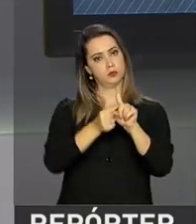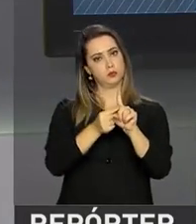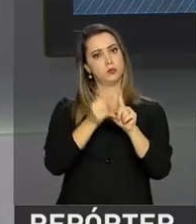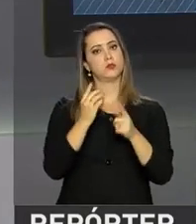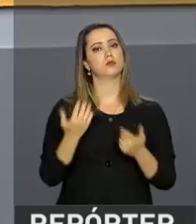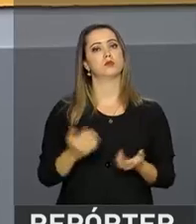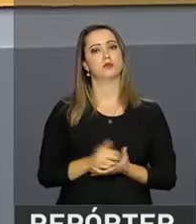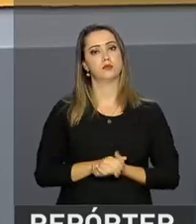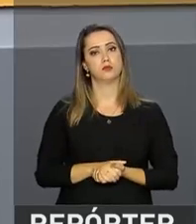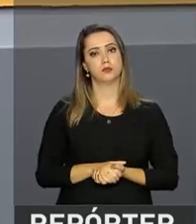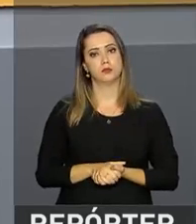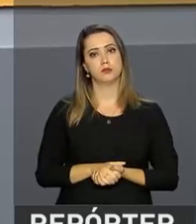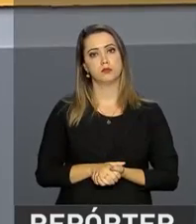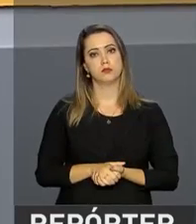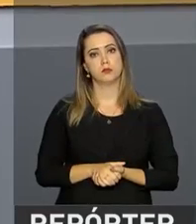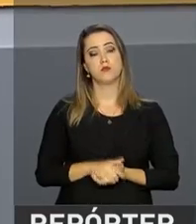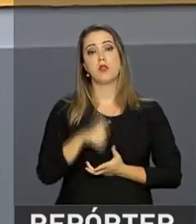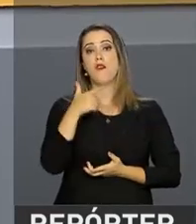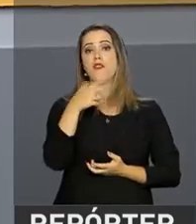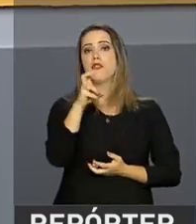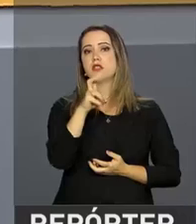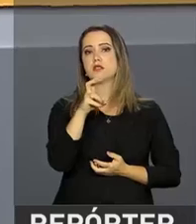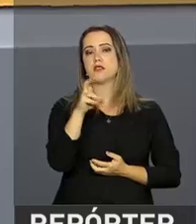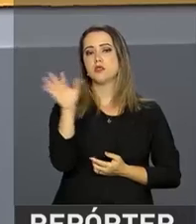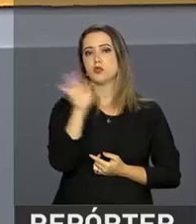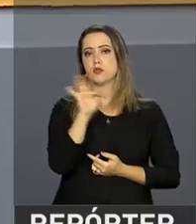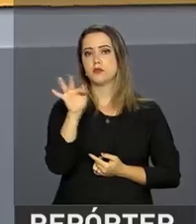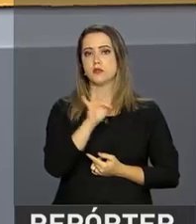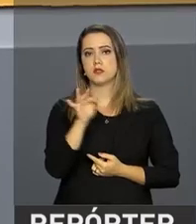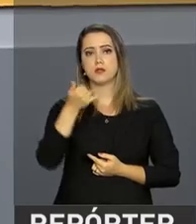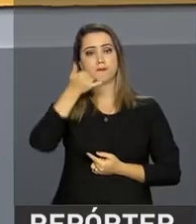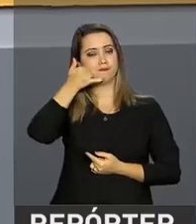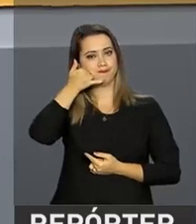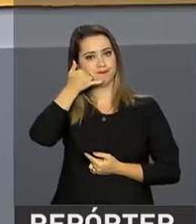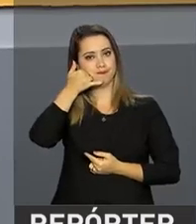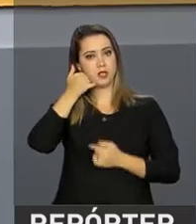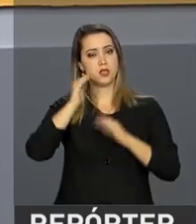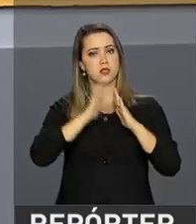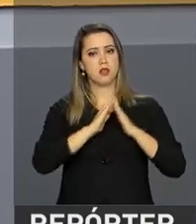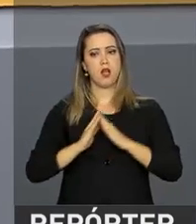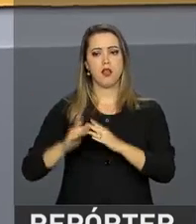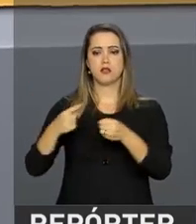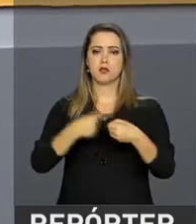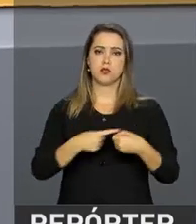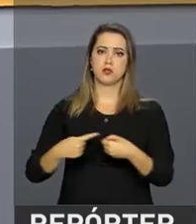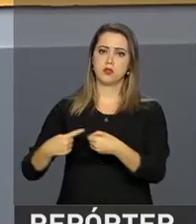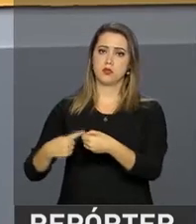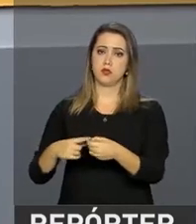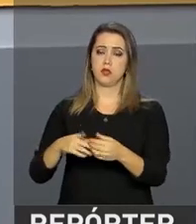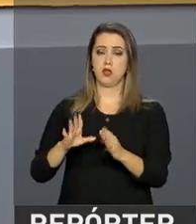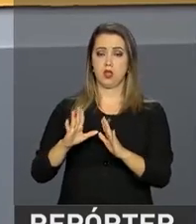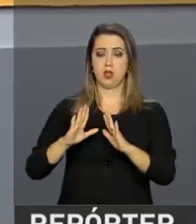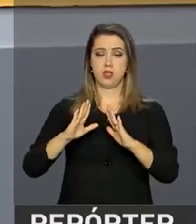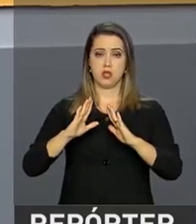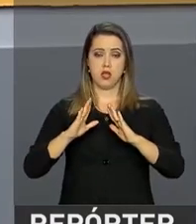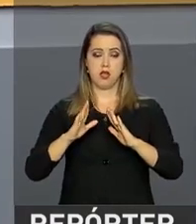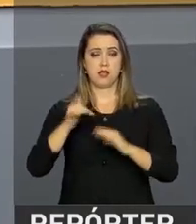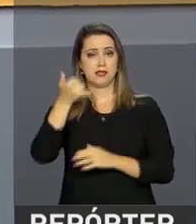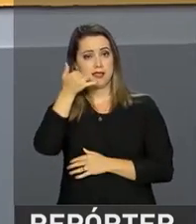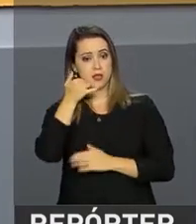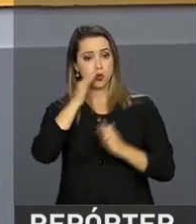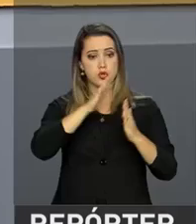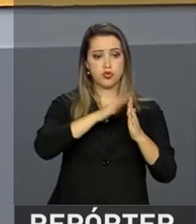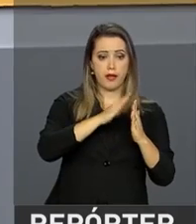preservativo. A partir do dia 25 de fevereiro, as ligações locais e interurbanas de telefones fixos para móveis vão ficar